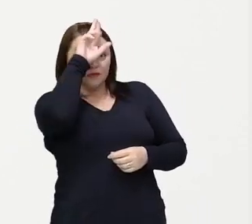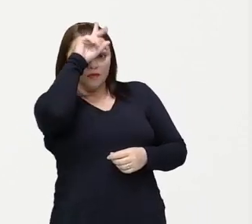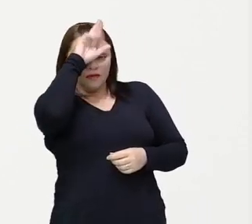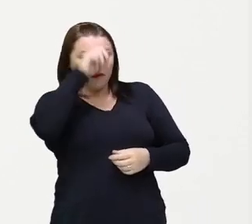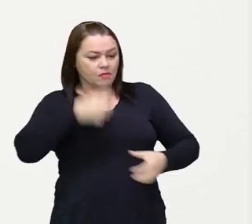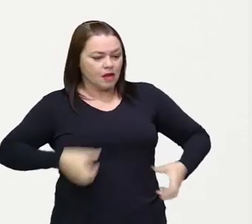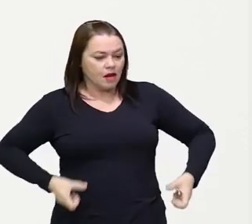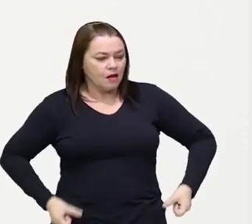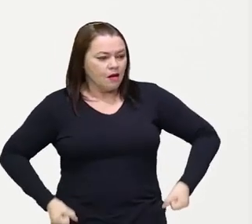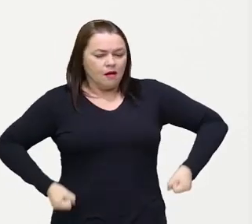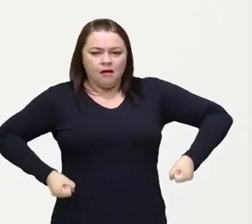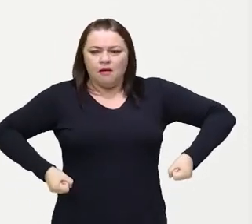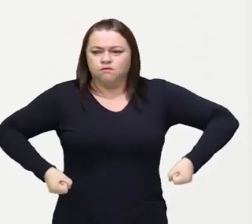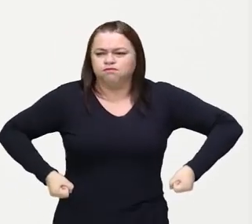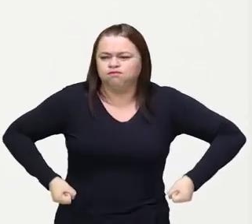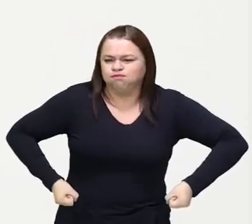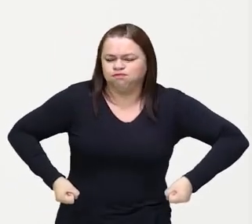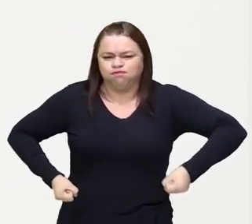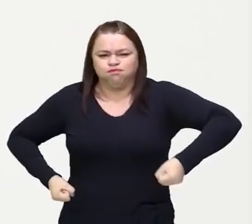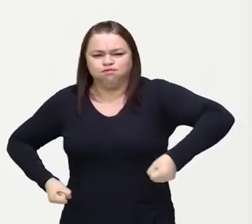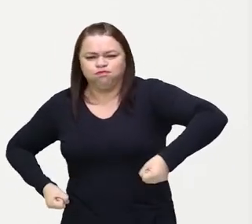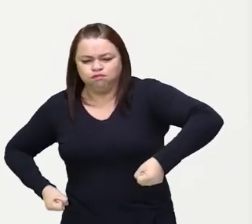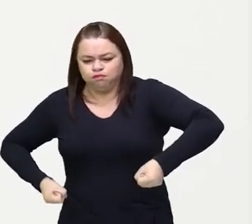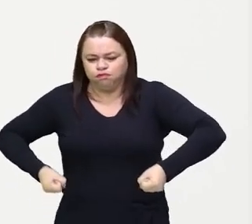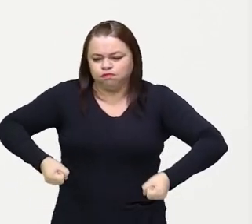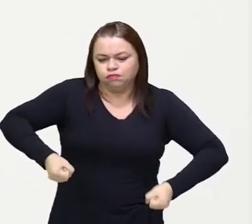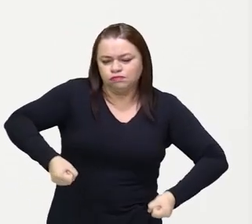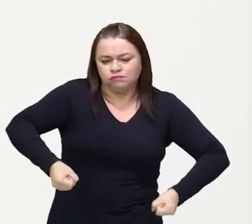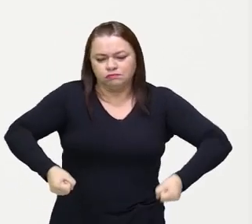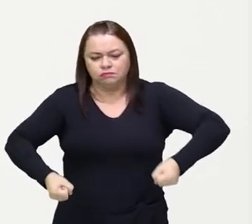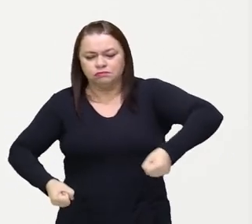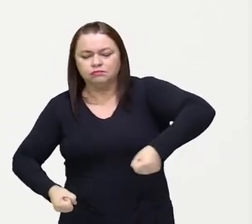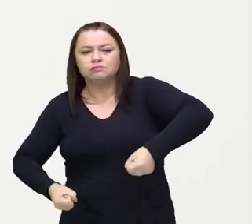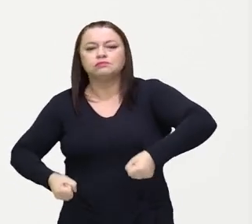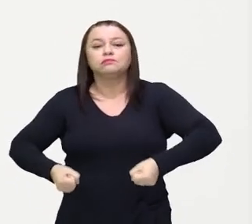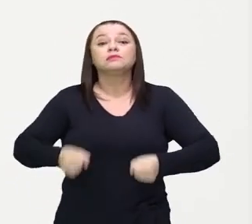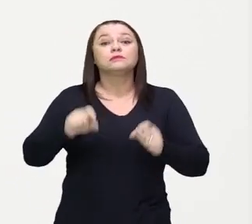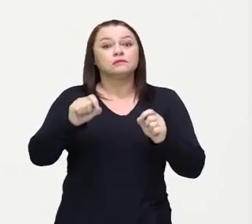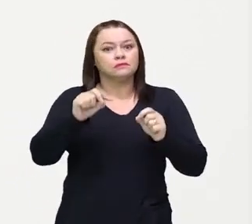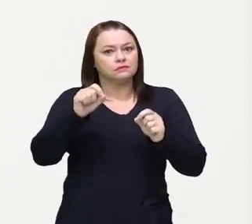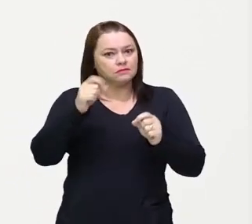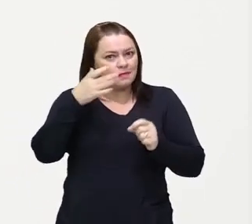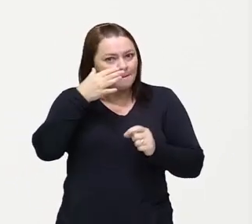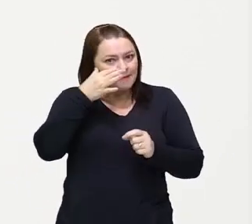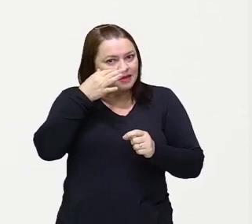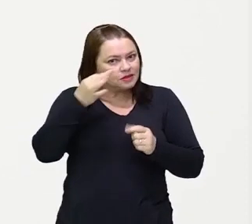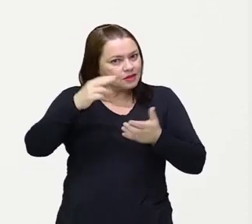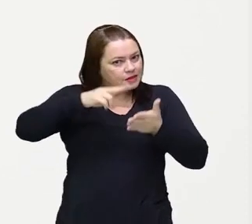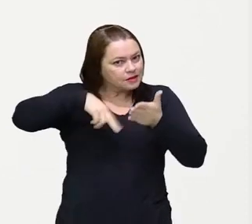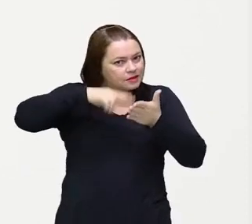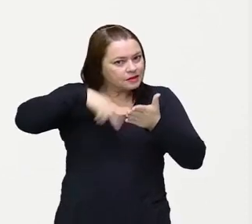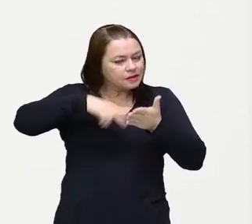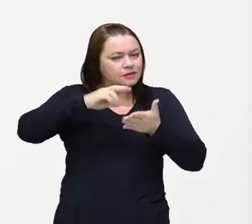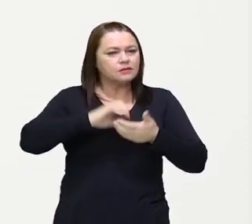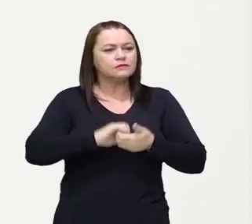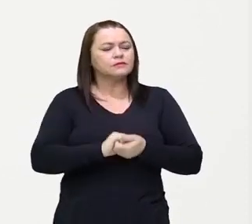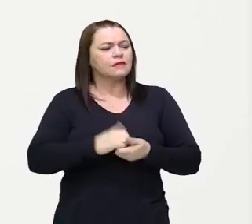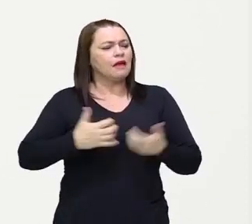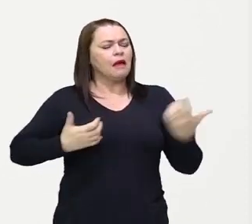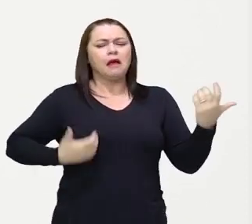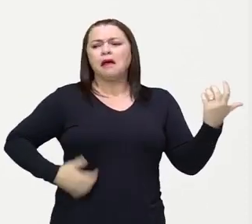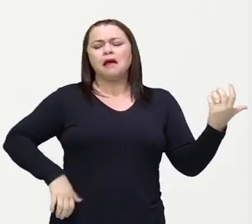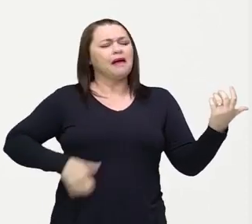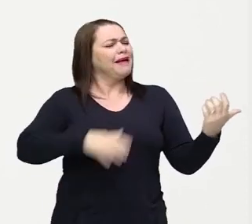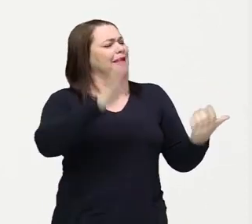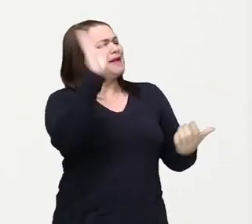passava carregando um imenso grão de trigo. Prestem atenção na leitura. Deixe essa